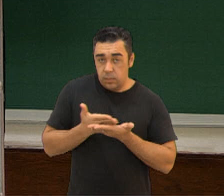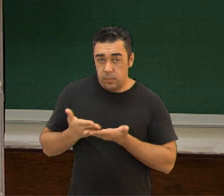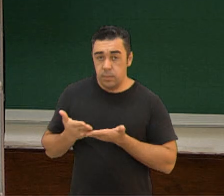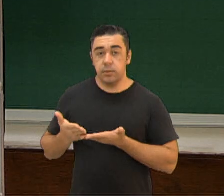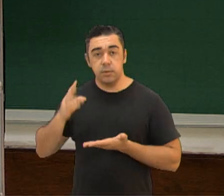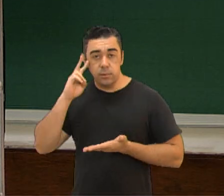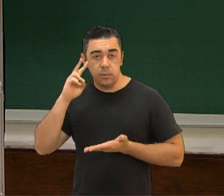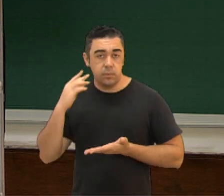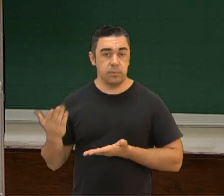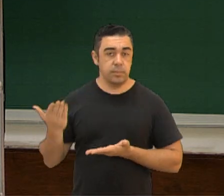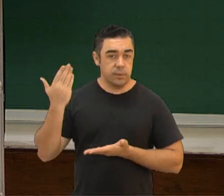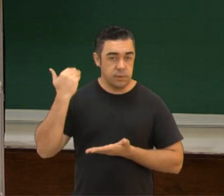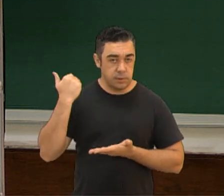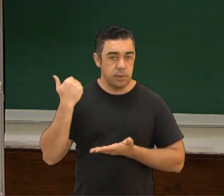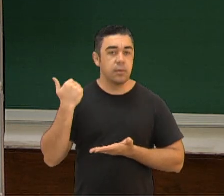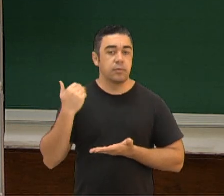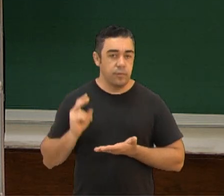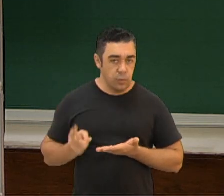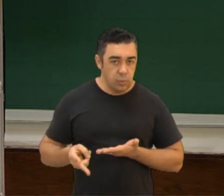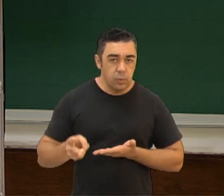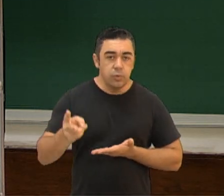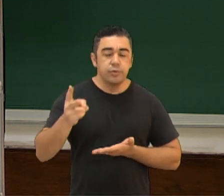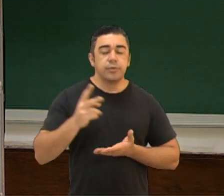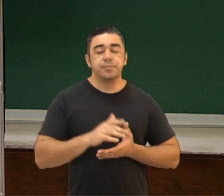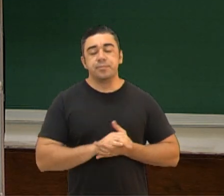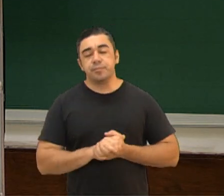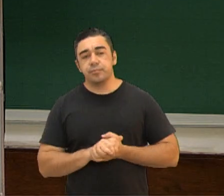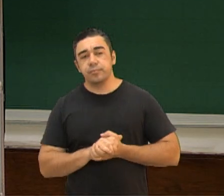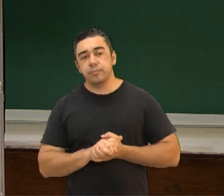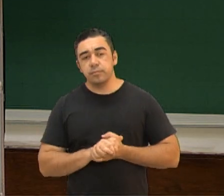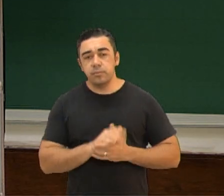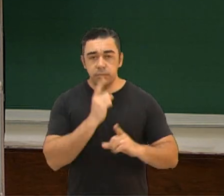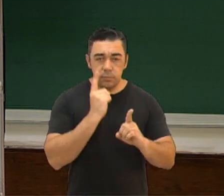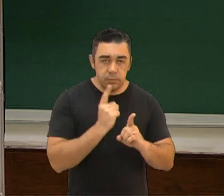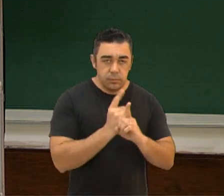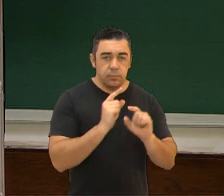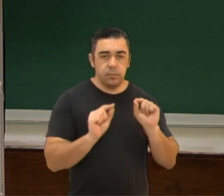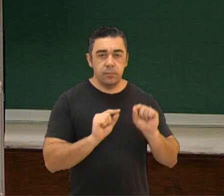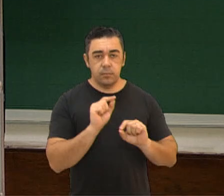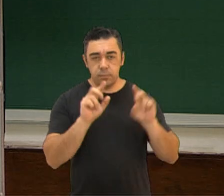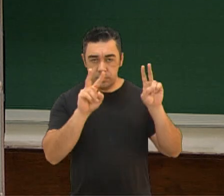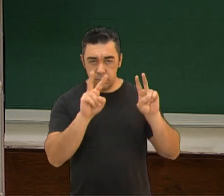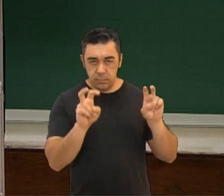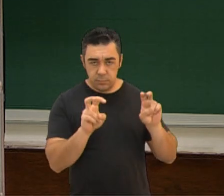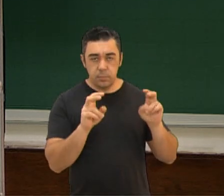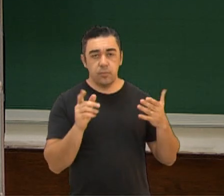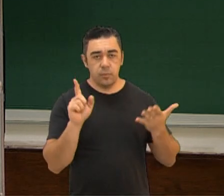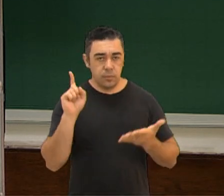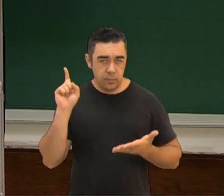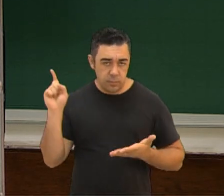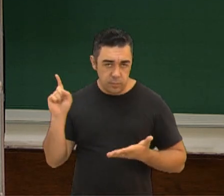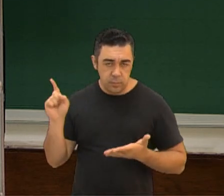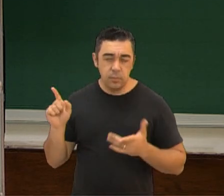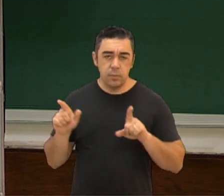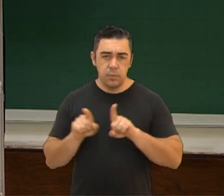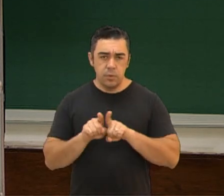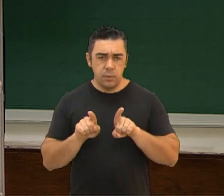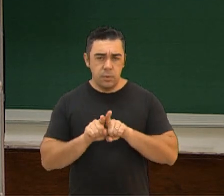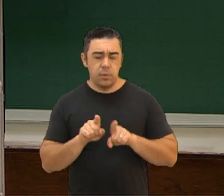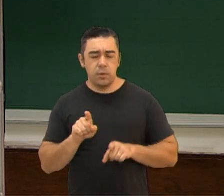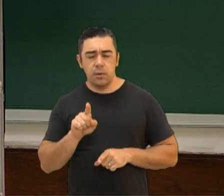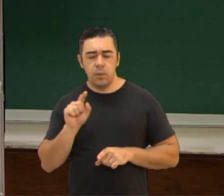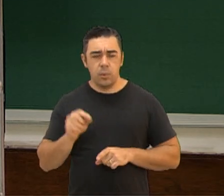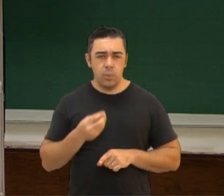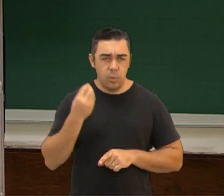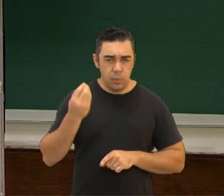passada e agora a gente vai dar prosseguimento, né? Vamos identificar o tema, que é o assunto, né, tratado, a finalidade, as